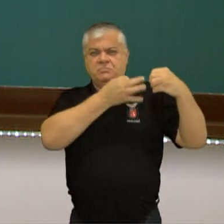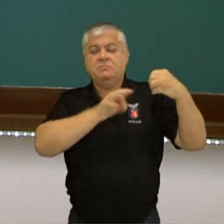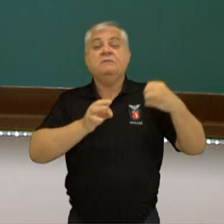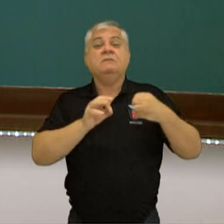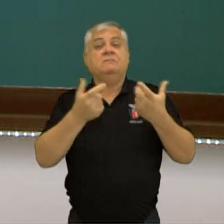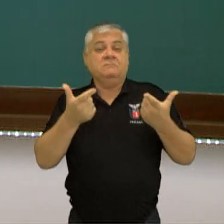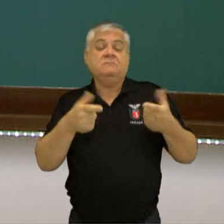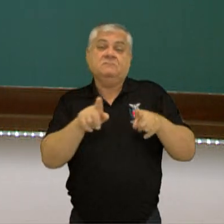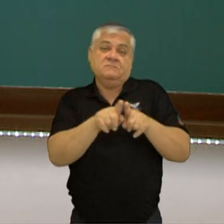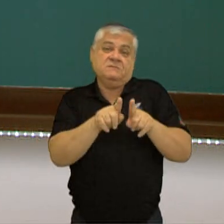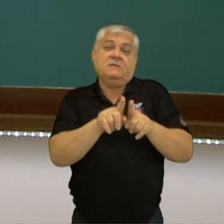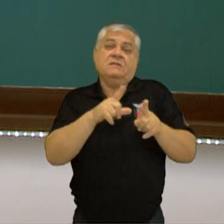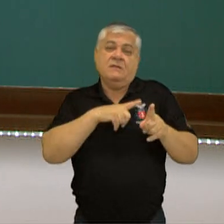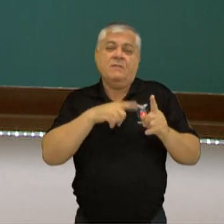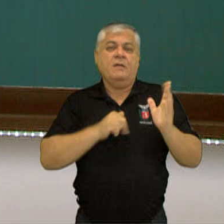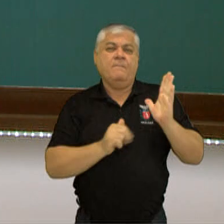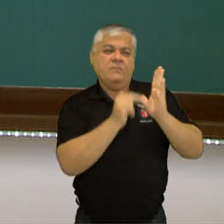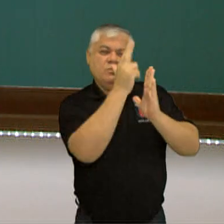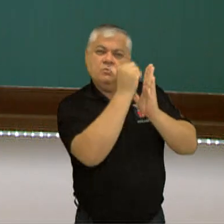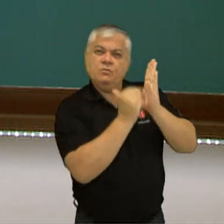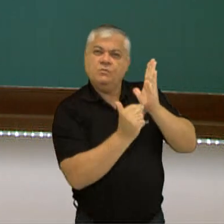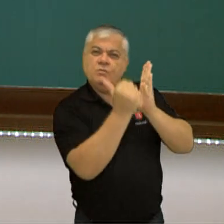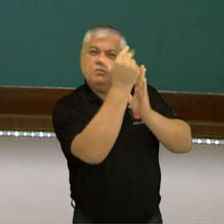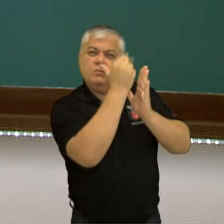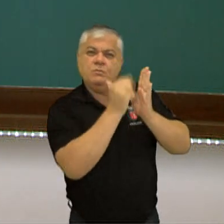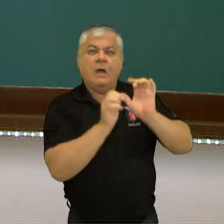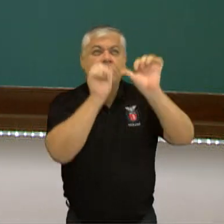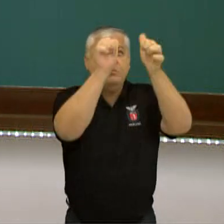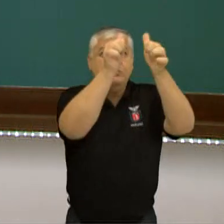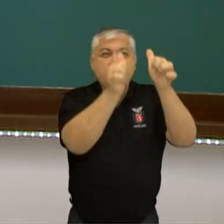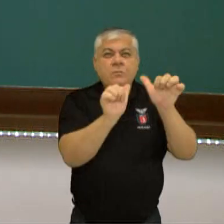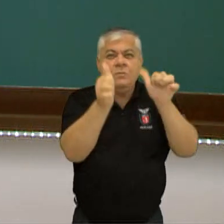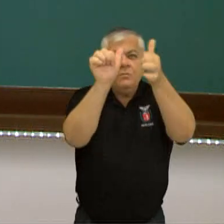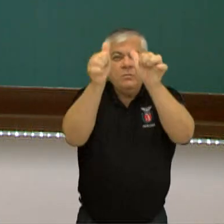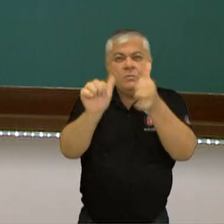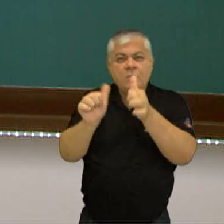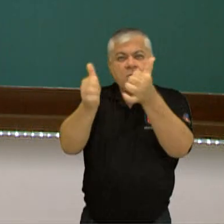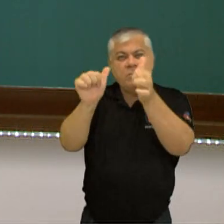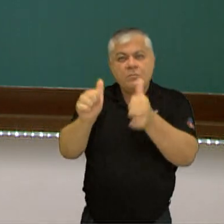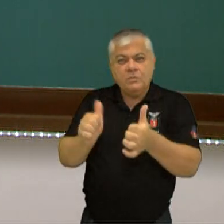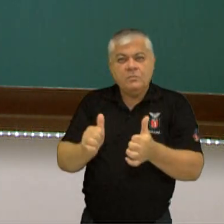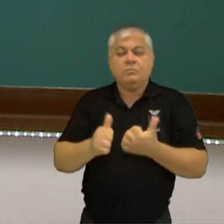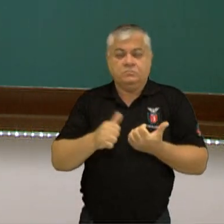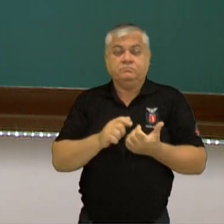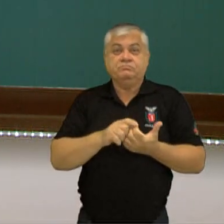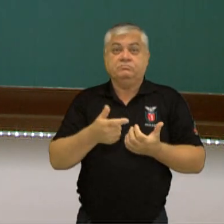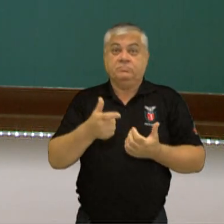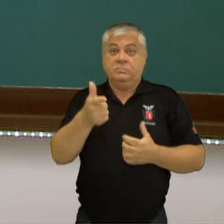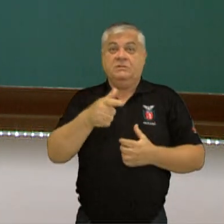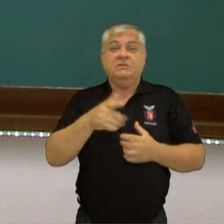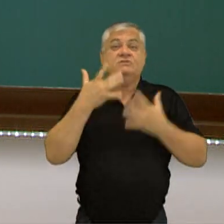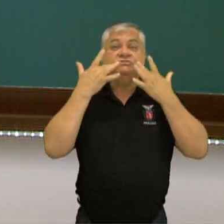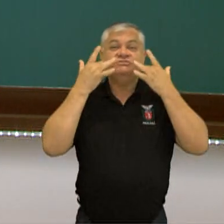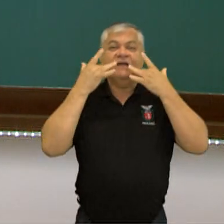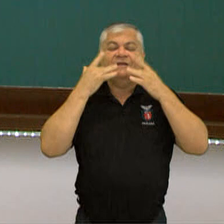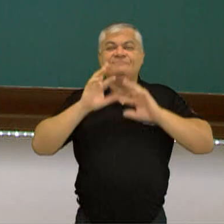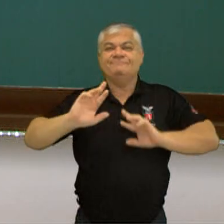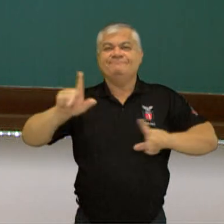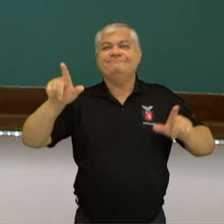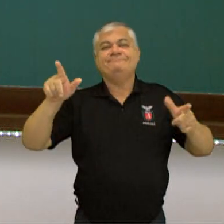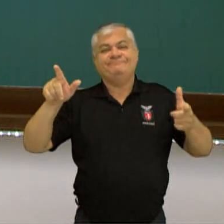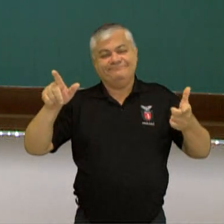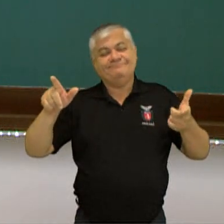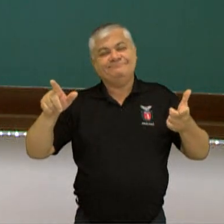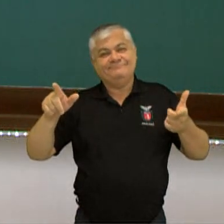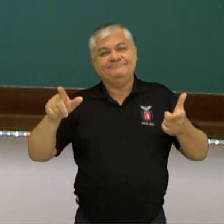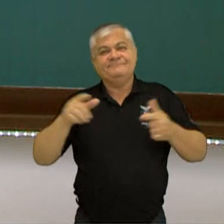e principalmente a pintura, a escultura, que tinham os patronos, os mecenas, o teatro não vai ter isso. Ele